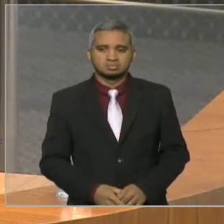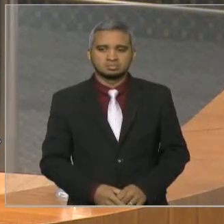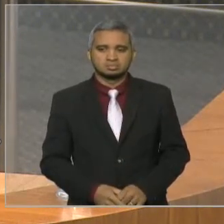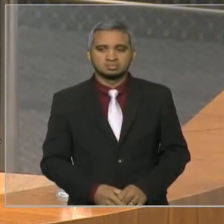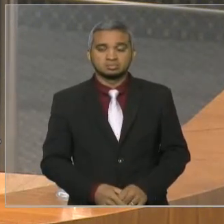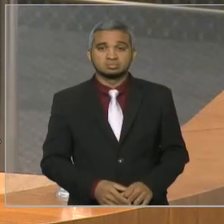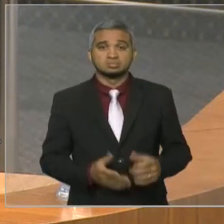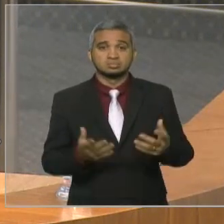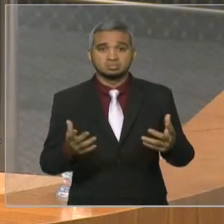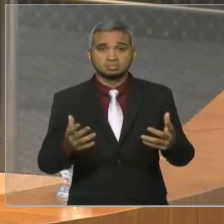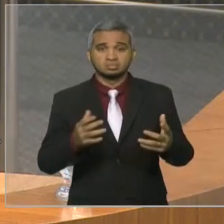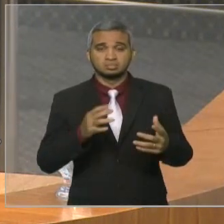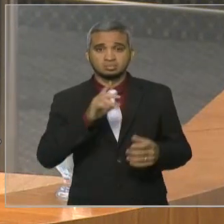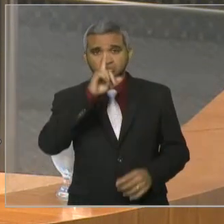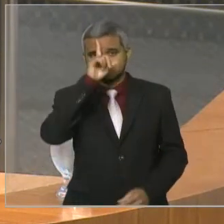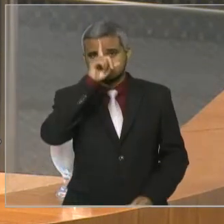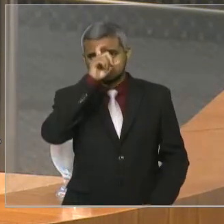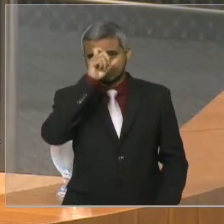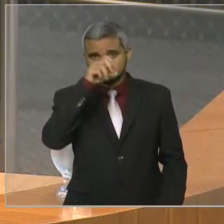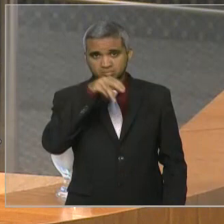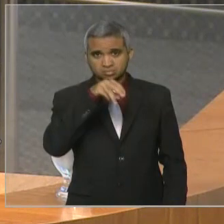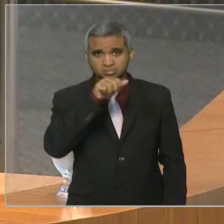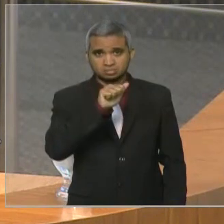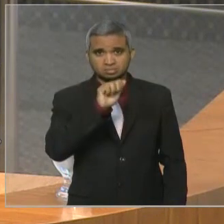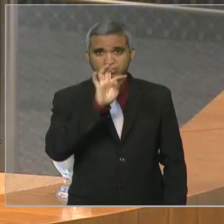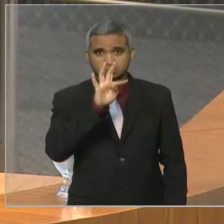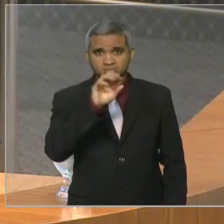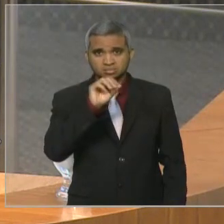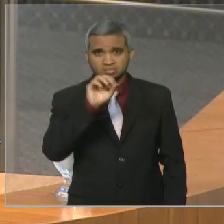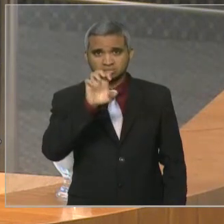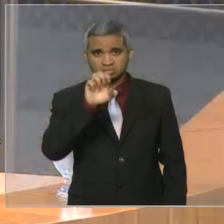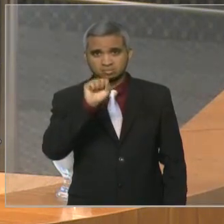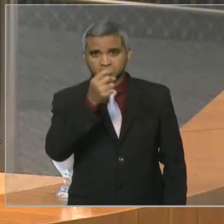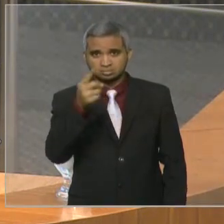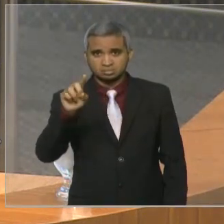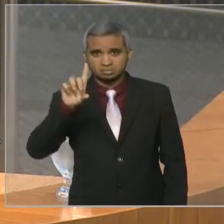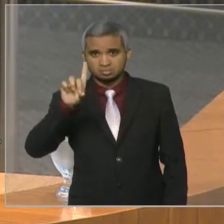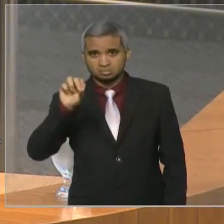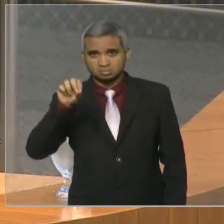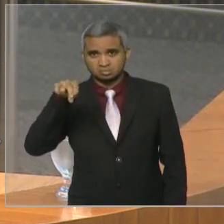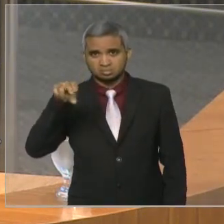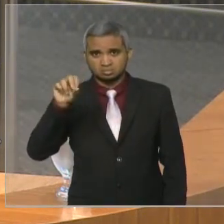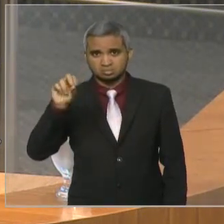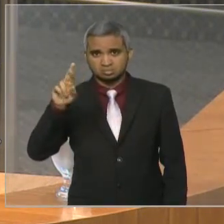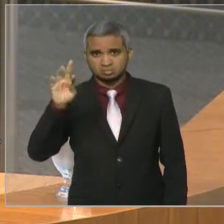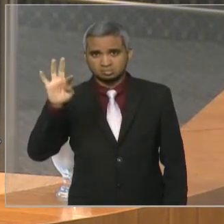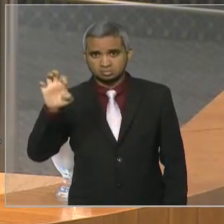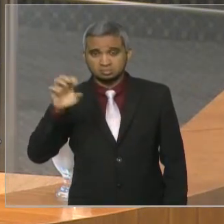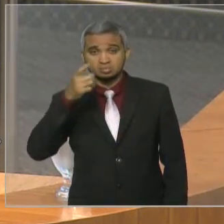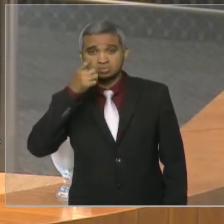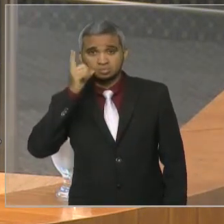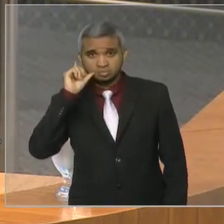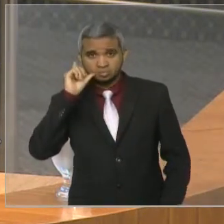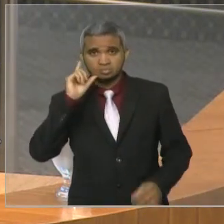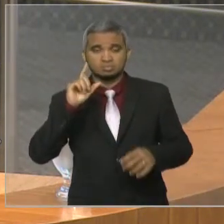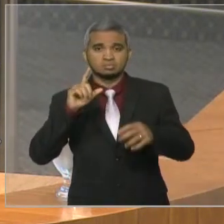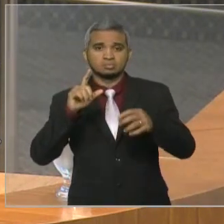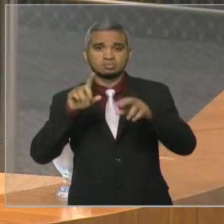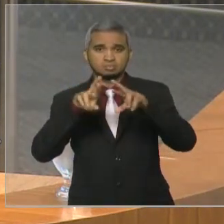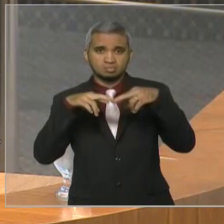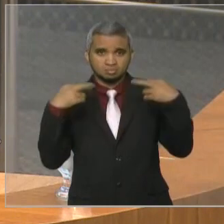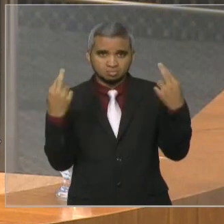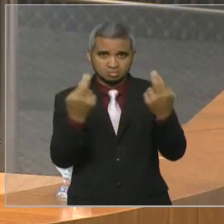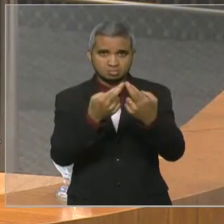Matões do Norte, é essa a situação. E ontem houve mais uma reunião com os secretários municipais que compõem a